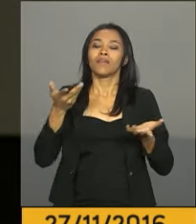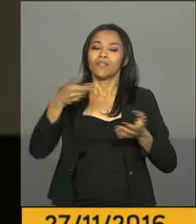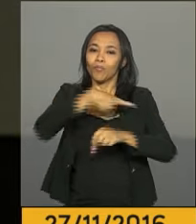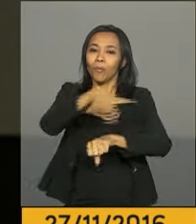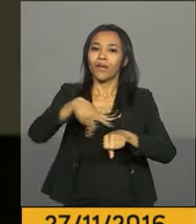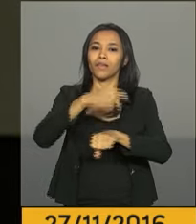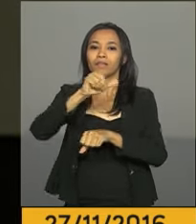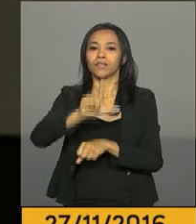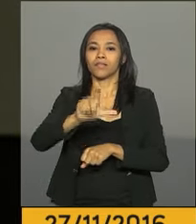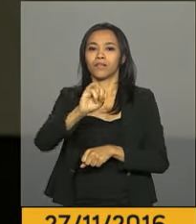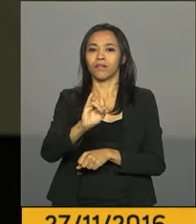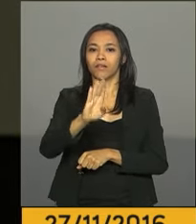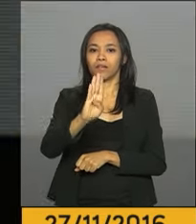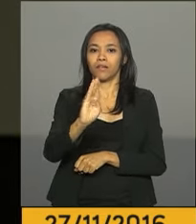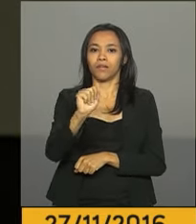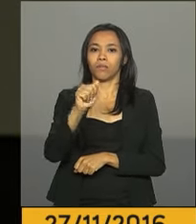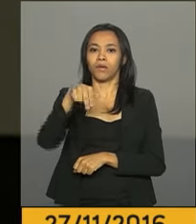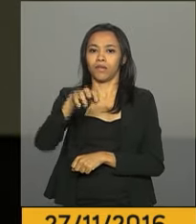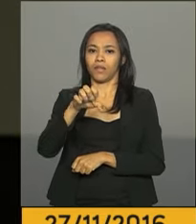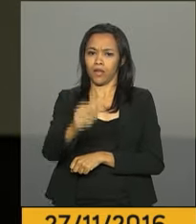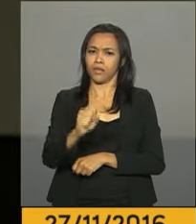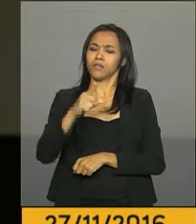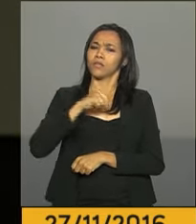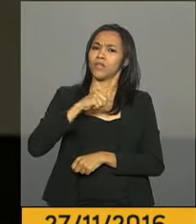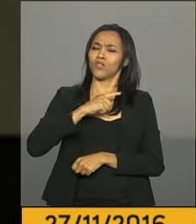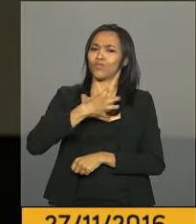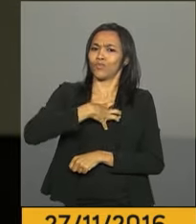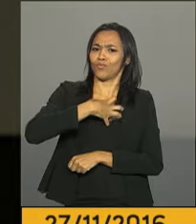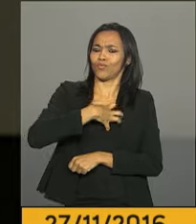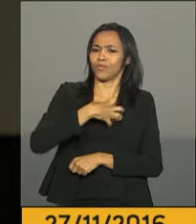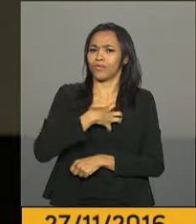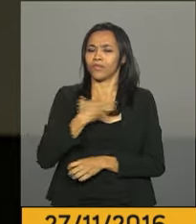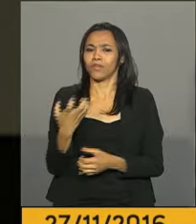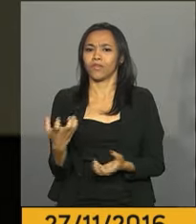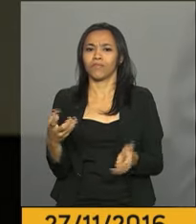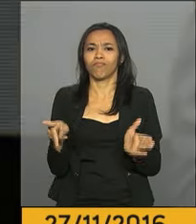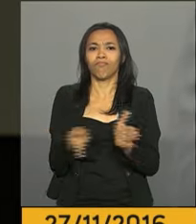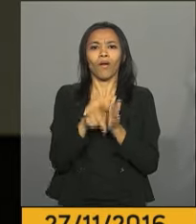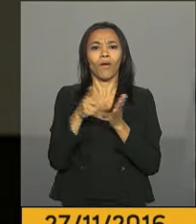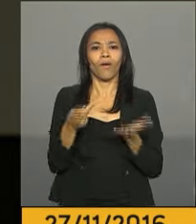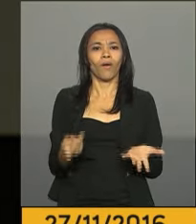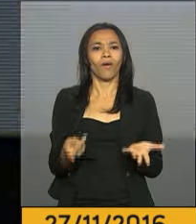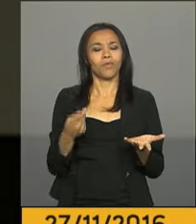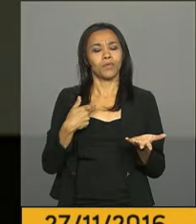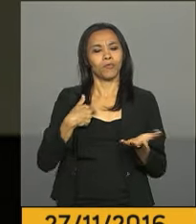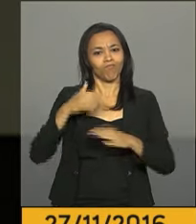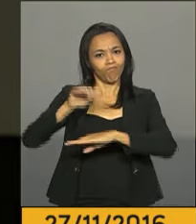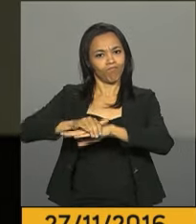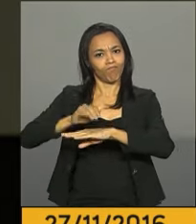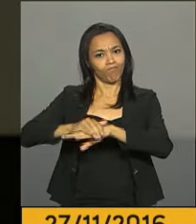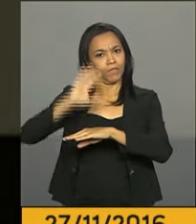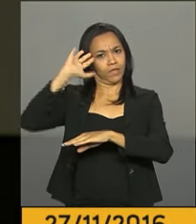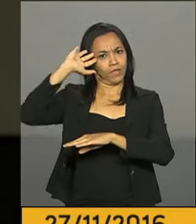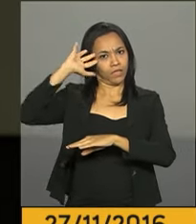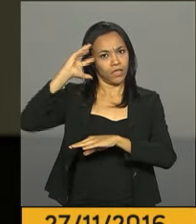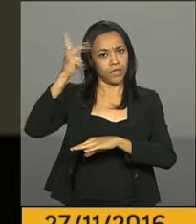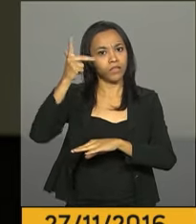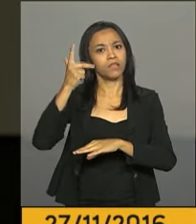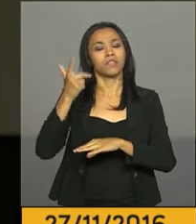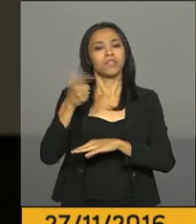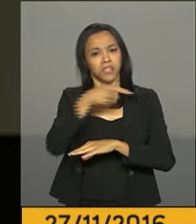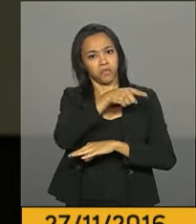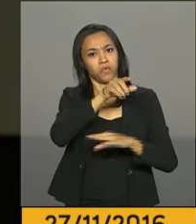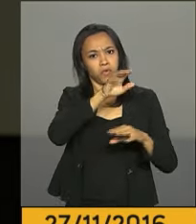têm esta coisa muito, digamos assim, decidida, e foi